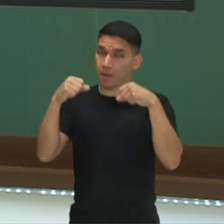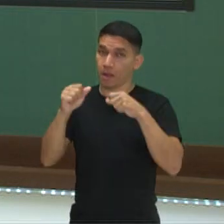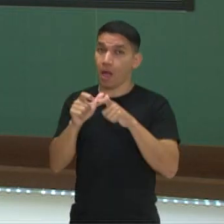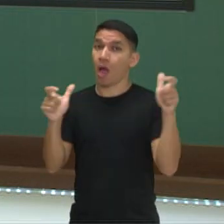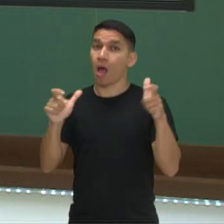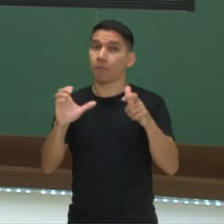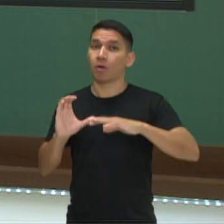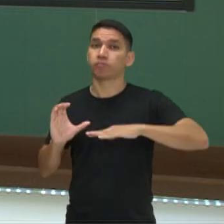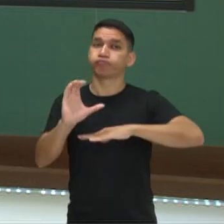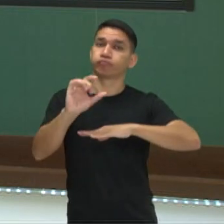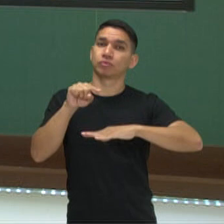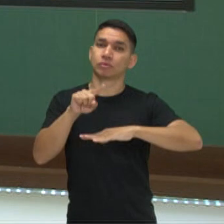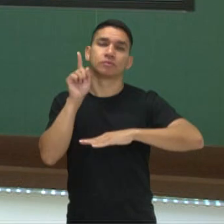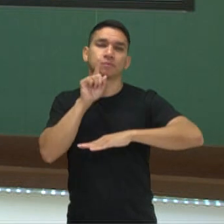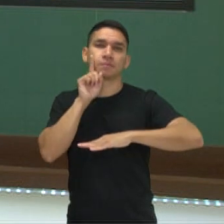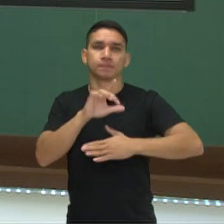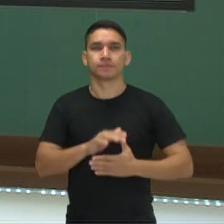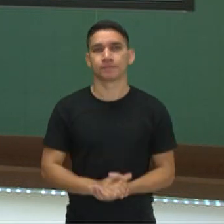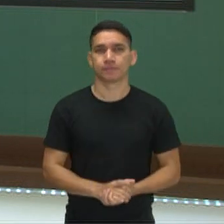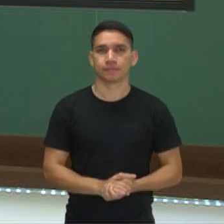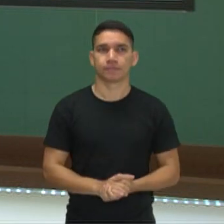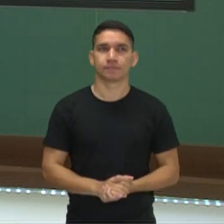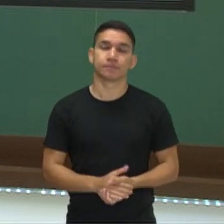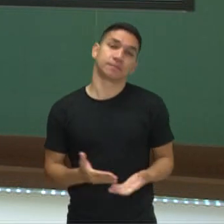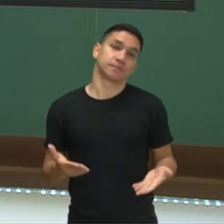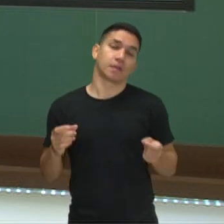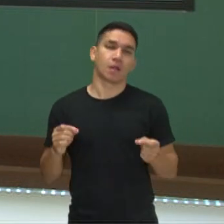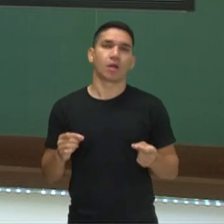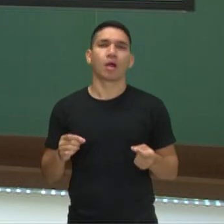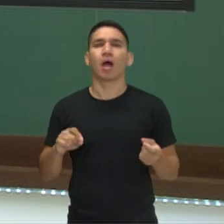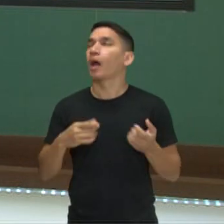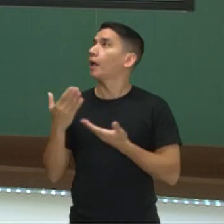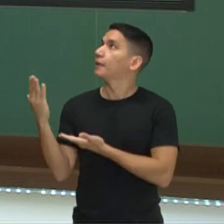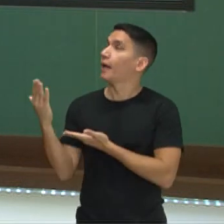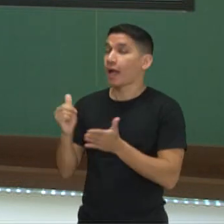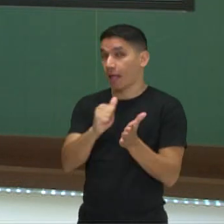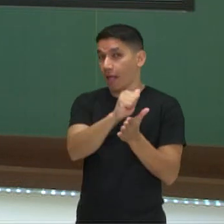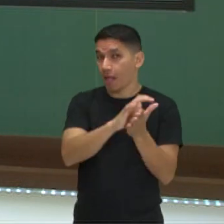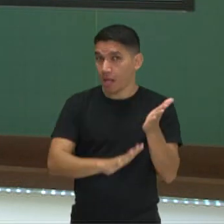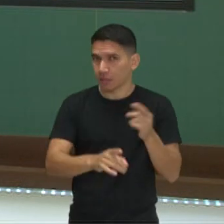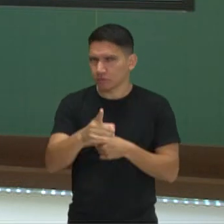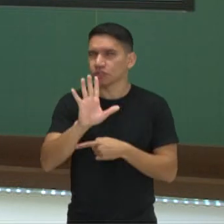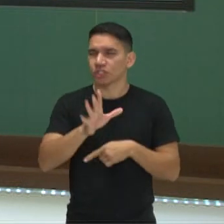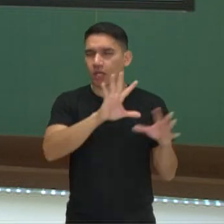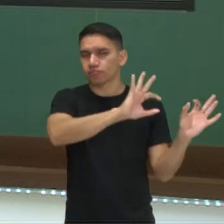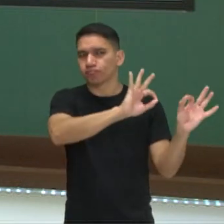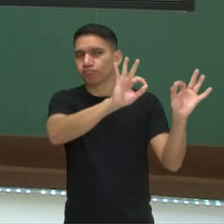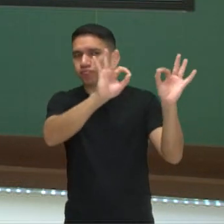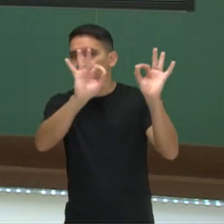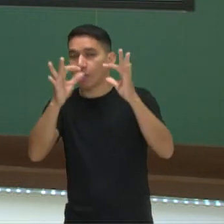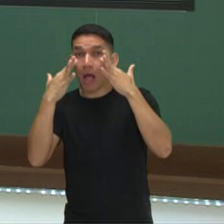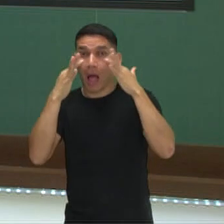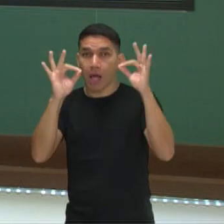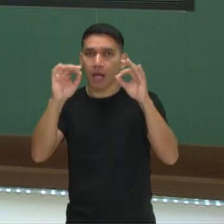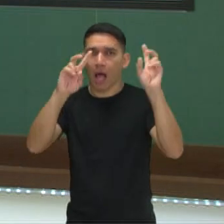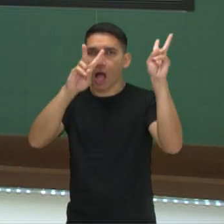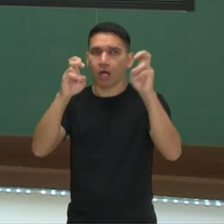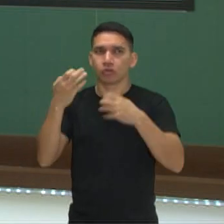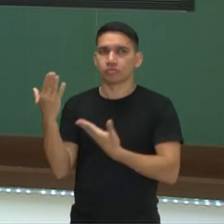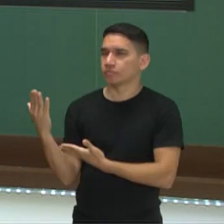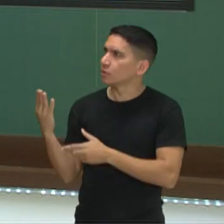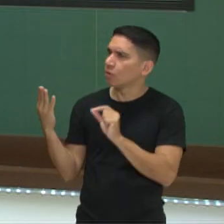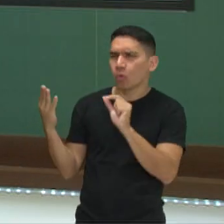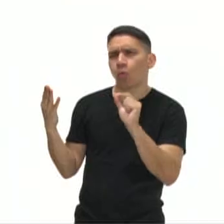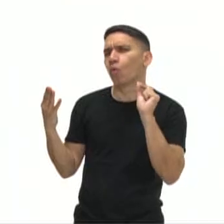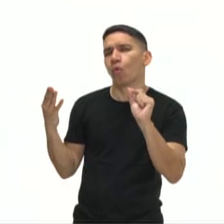para os Estados Unidos da América. Bom, então vamos para uma atividade, já que você prestou bem atenção aí nessa questão desse mapa. Então observe